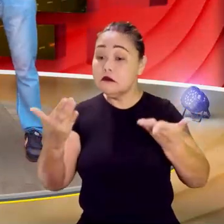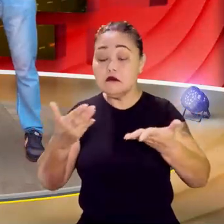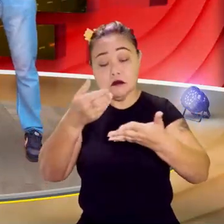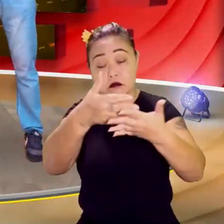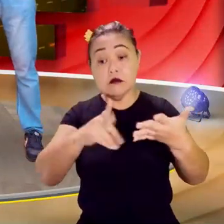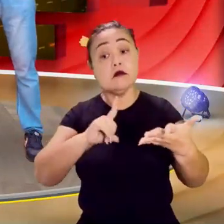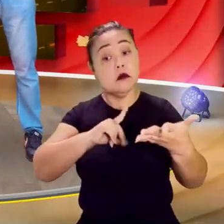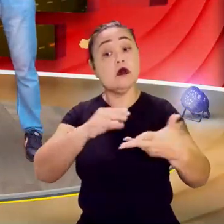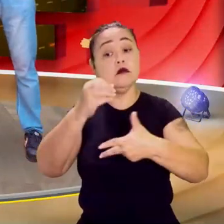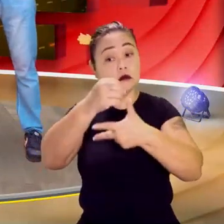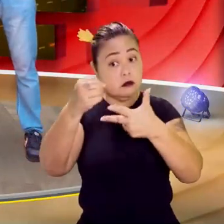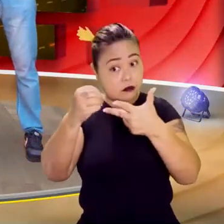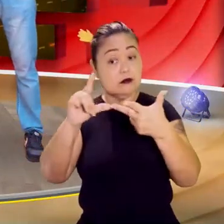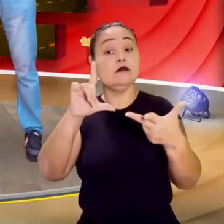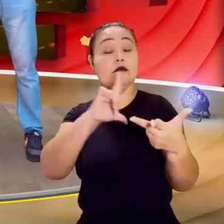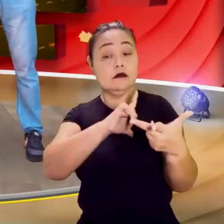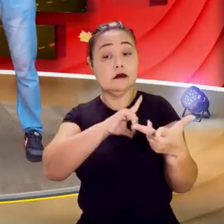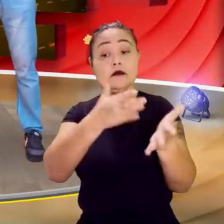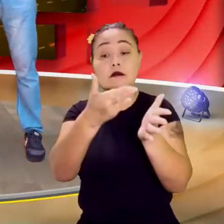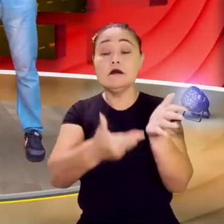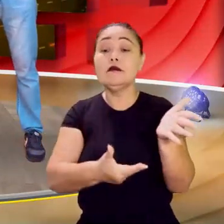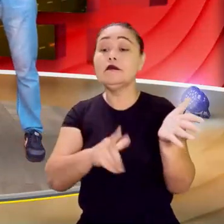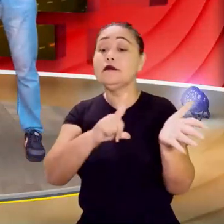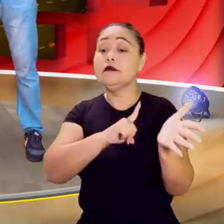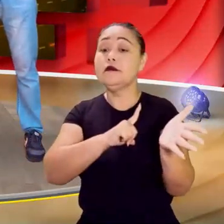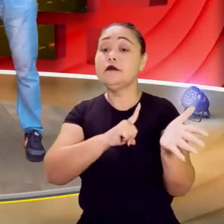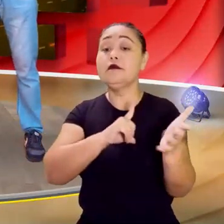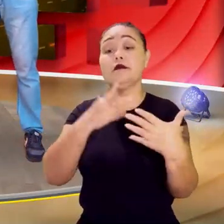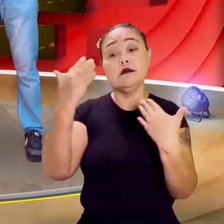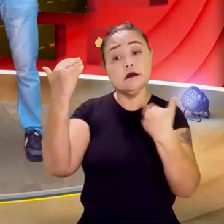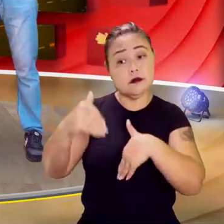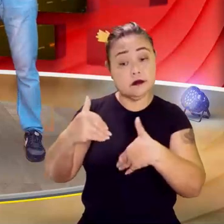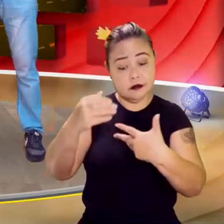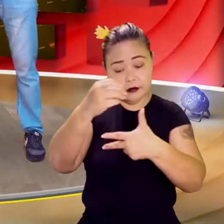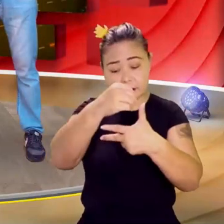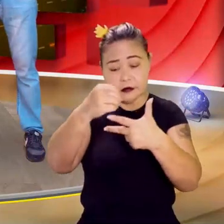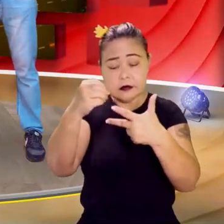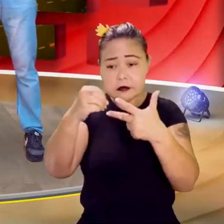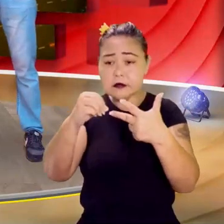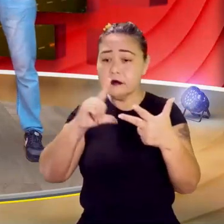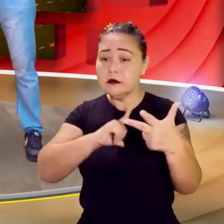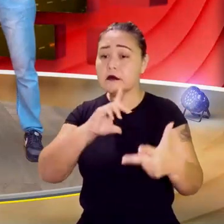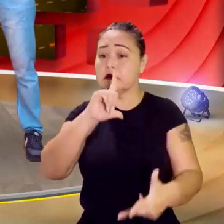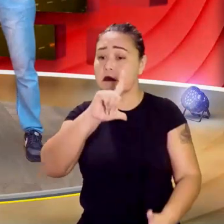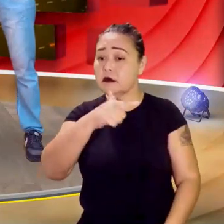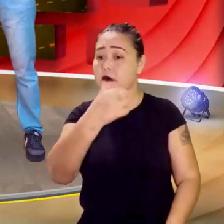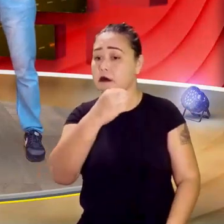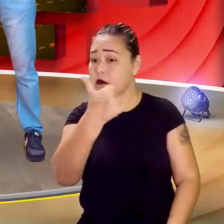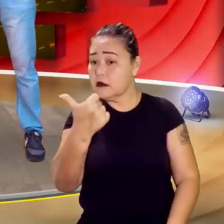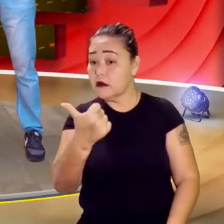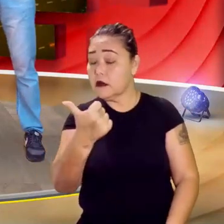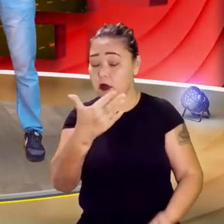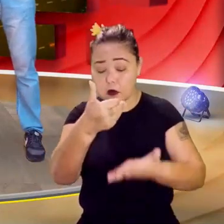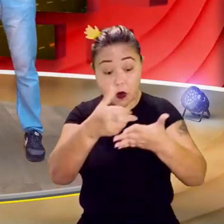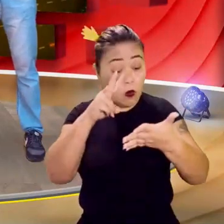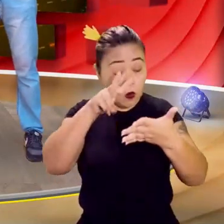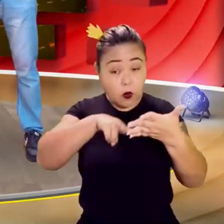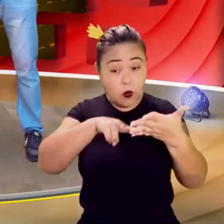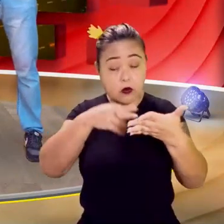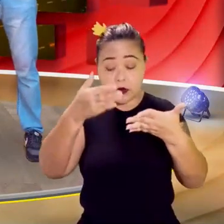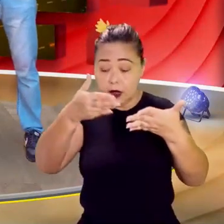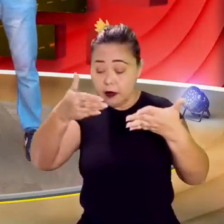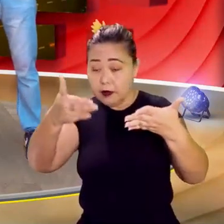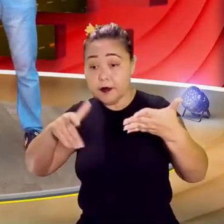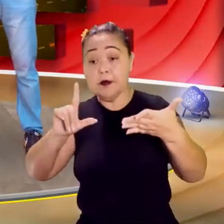ser no Enem. Vai dar. É só você pegar a prova do Enem. Olha só, 2021 não olhei ainda toda a prova, estou olhando